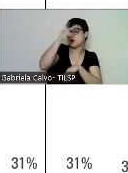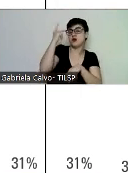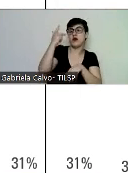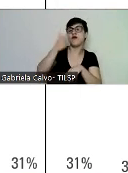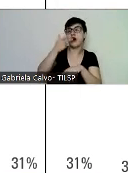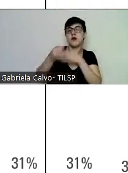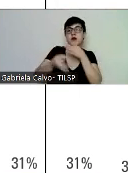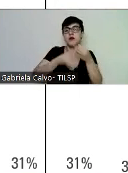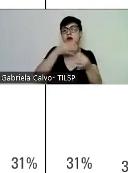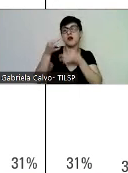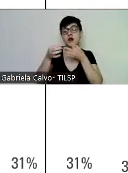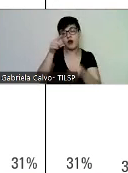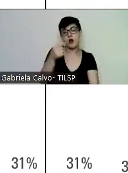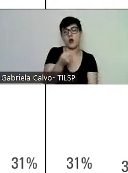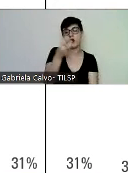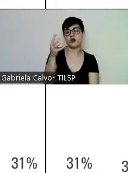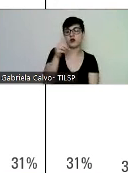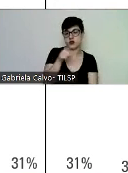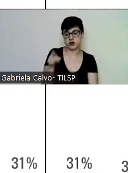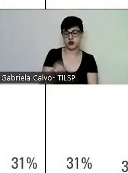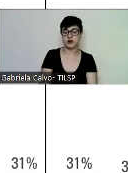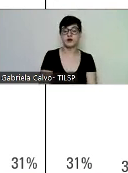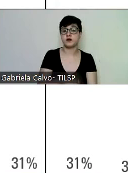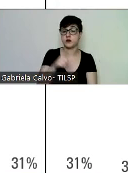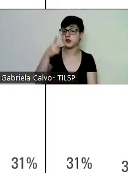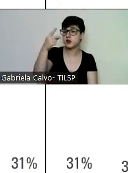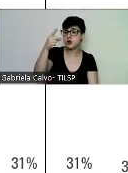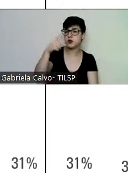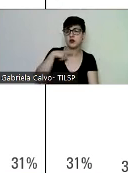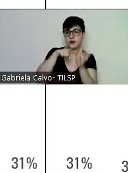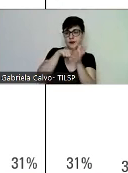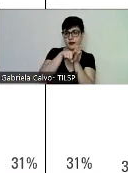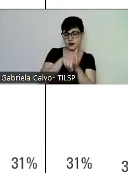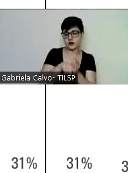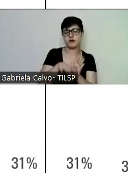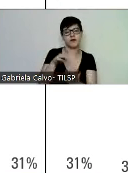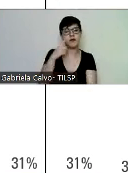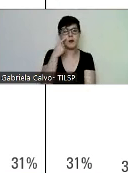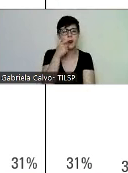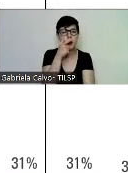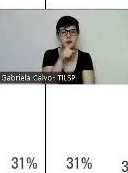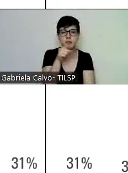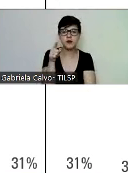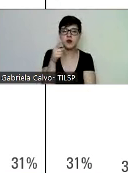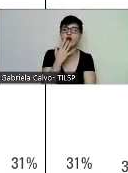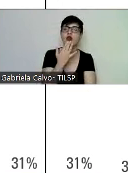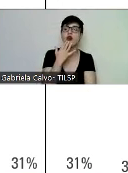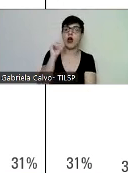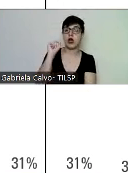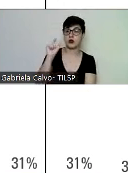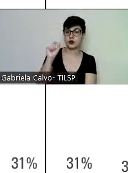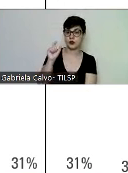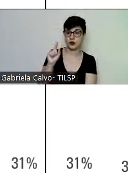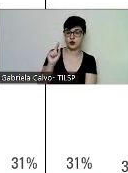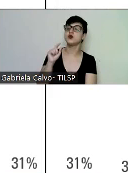etapa né que foi a segunda consulta da nossa metodologia e é interessante observar que os termos em azul são os termos que já estavam